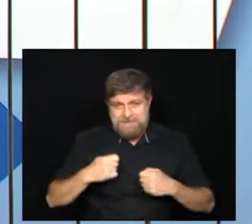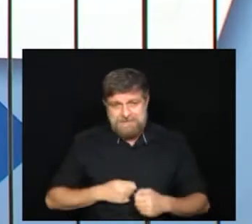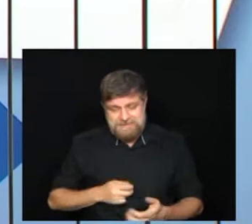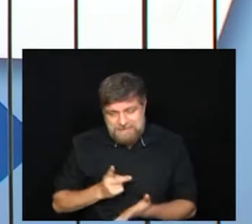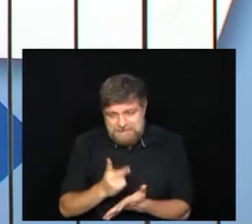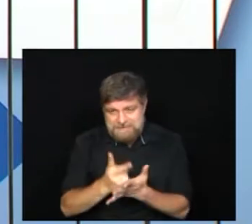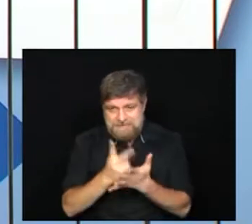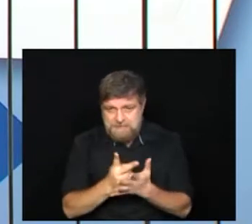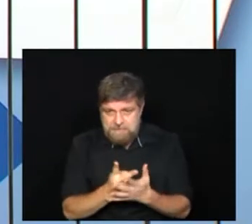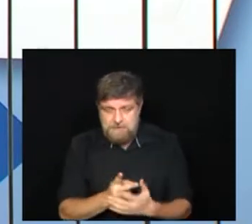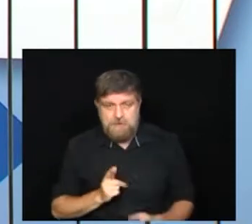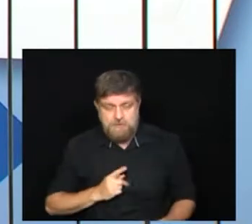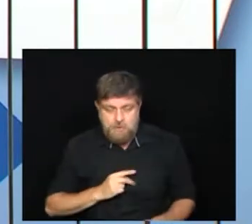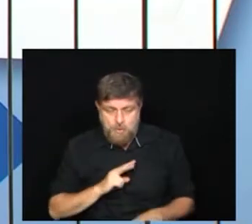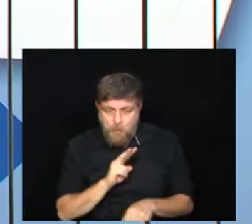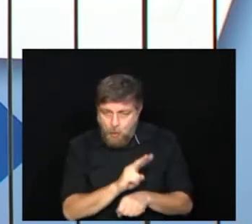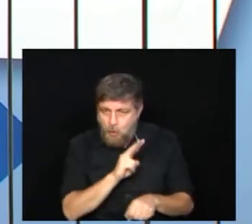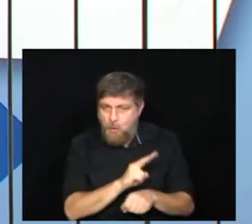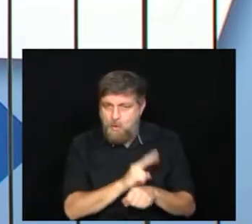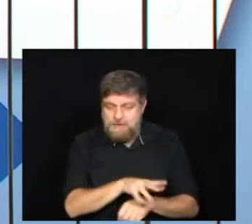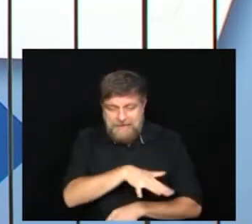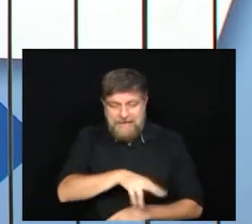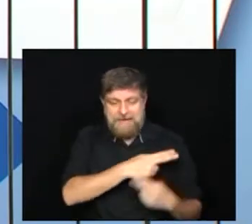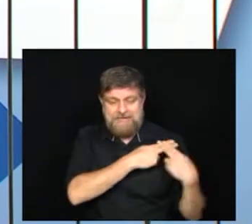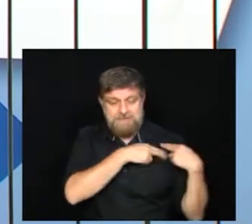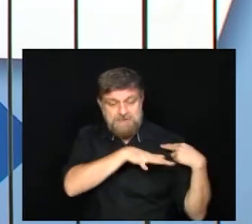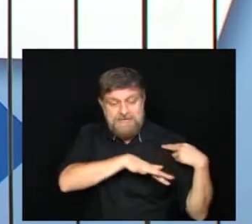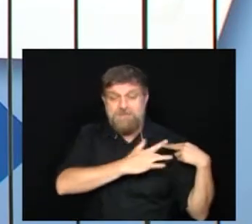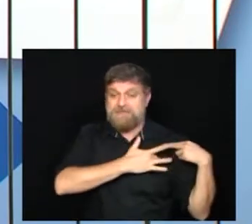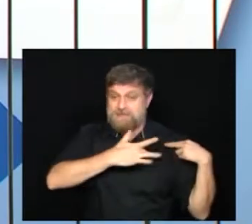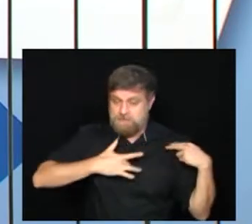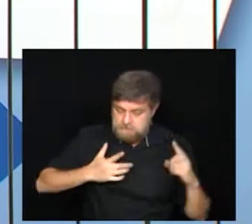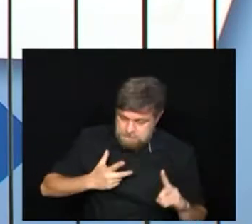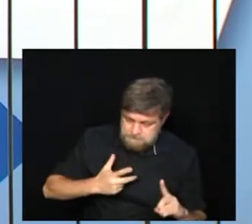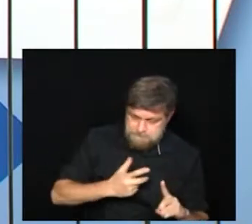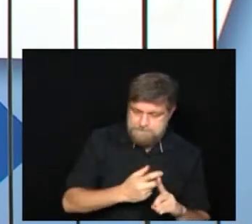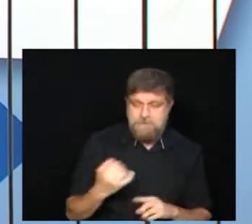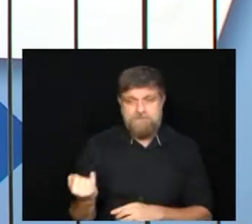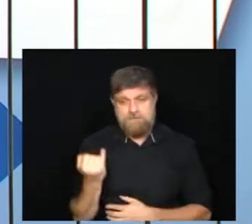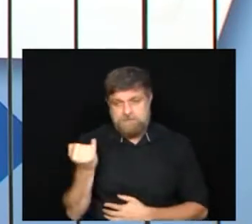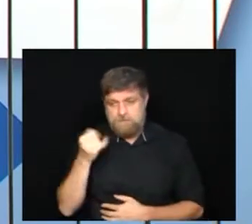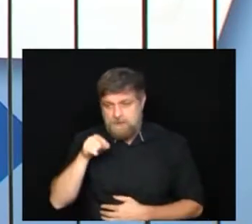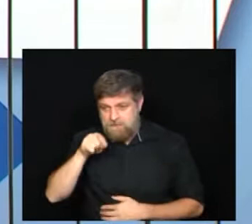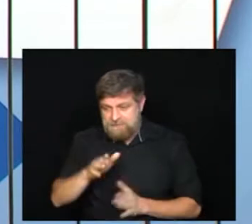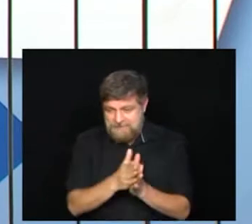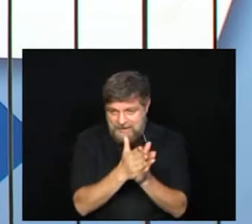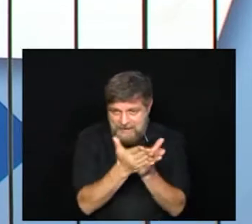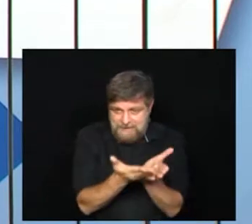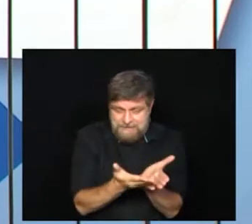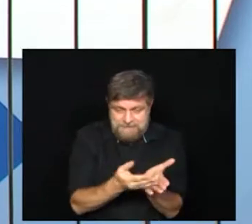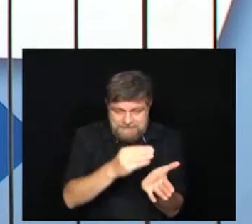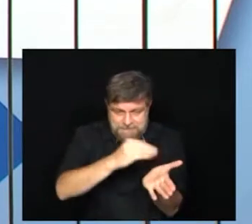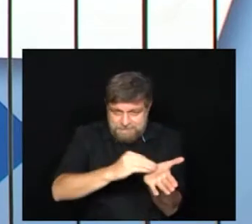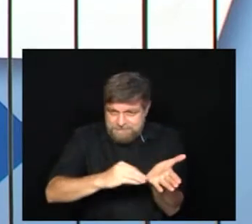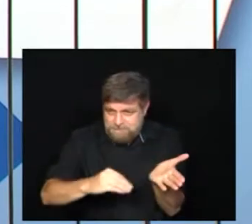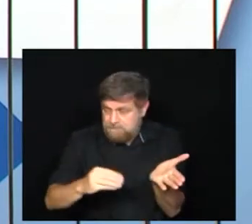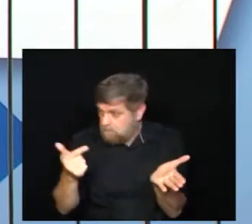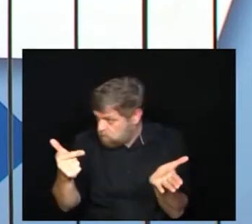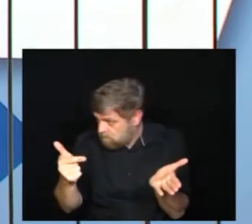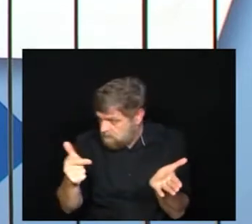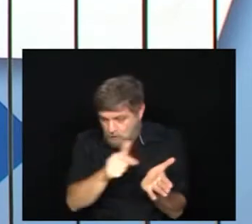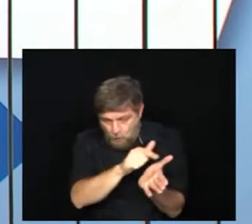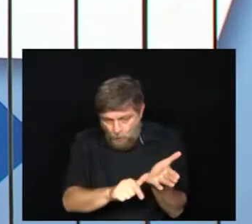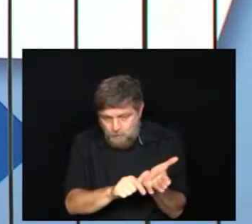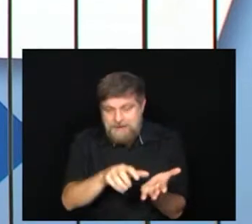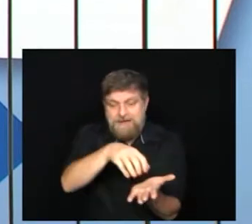o monitoramento das autoridades em saúde. Então, se você tem a carteirinha, ou mesmo que não tenha, vá até